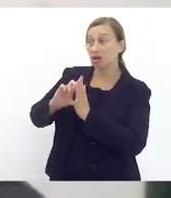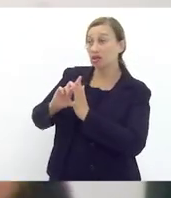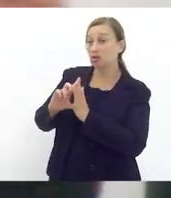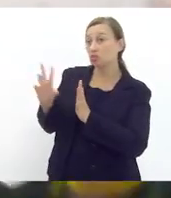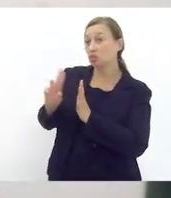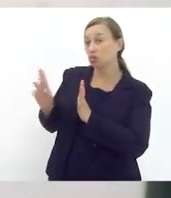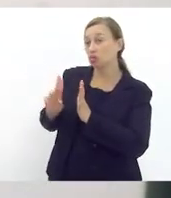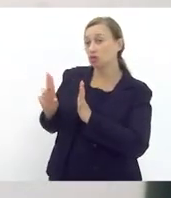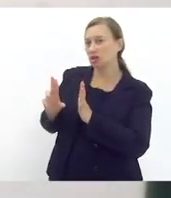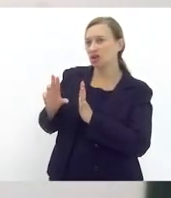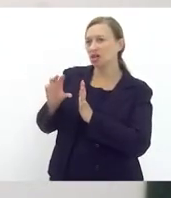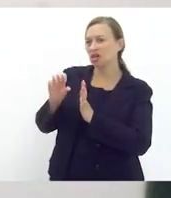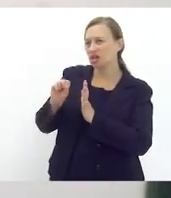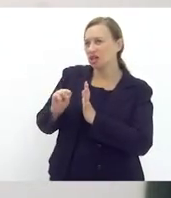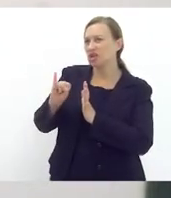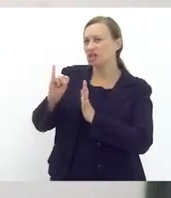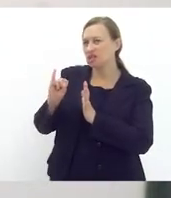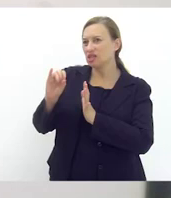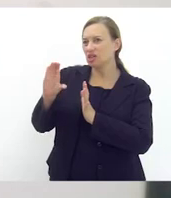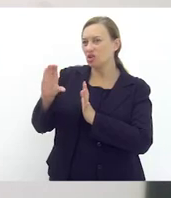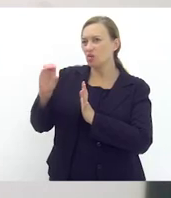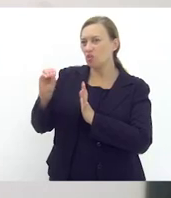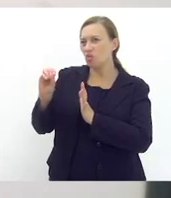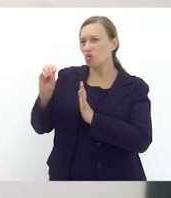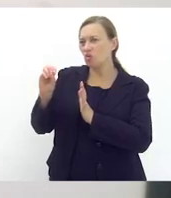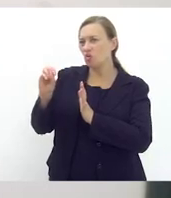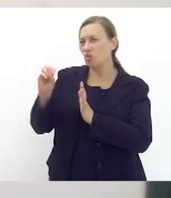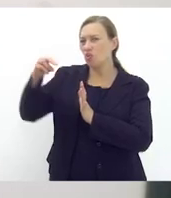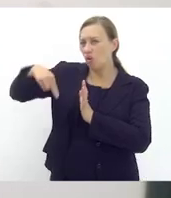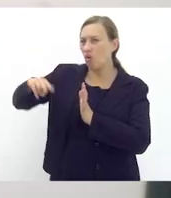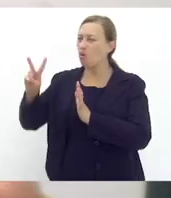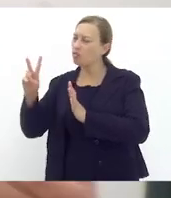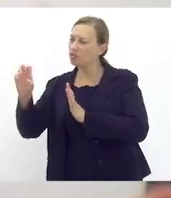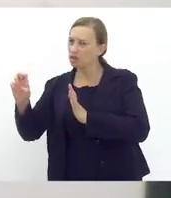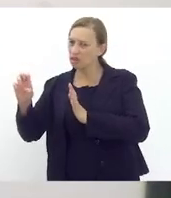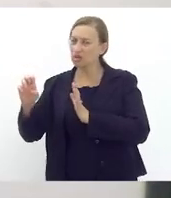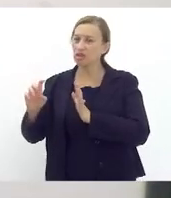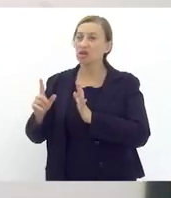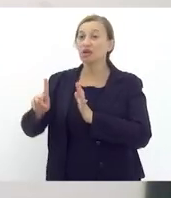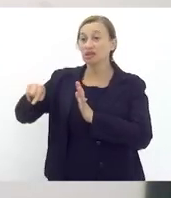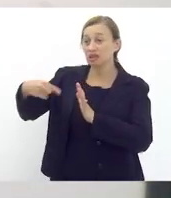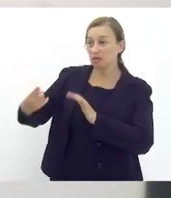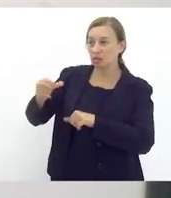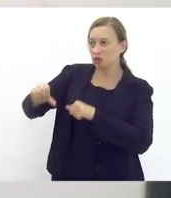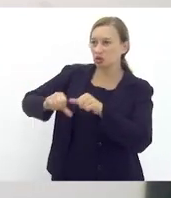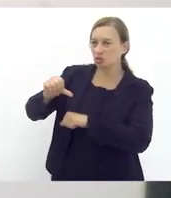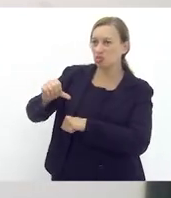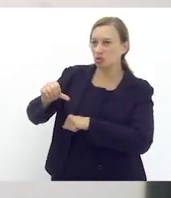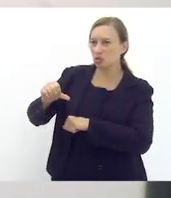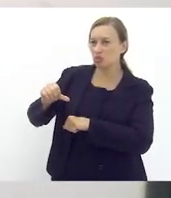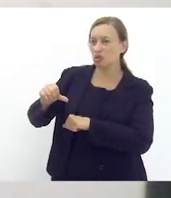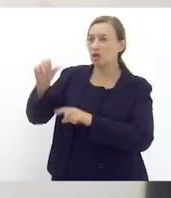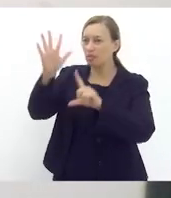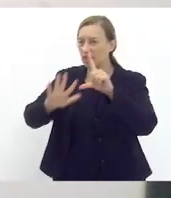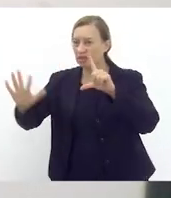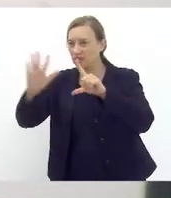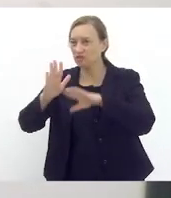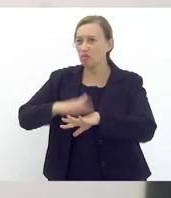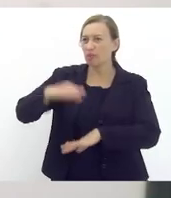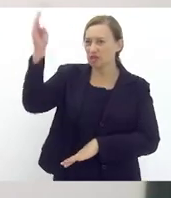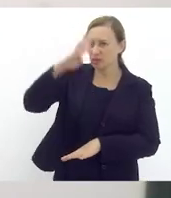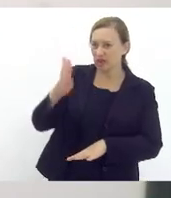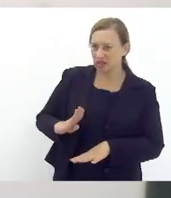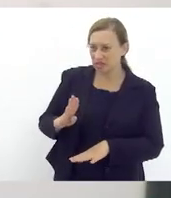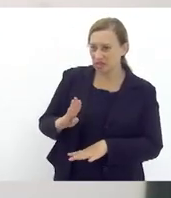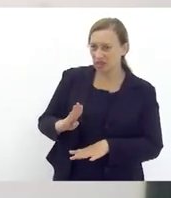se couve num dado momento período histórico Brasileiro depois ela virou plataforma Mais Brasil aí quem ouviu como plataforma